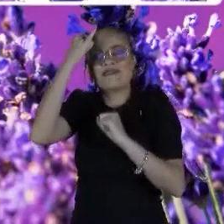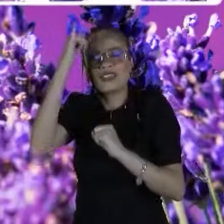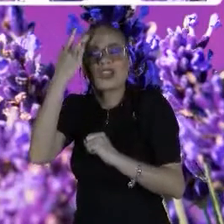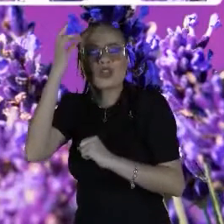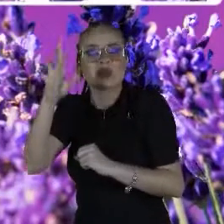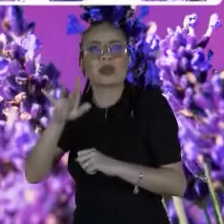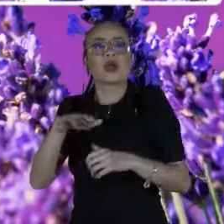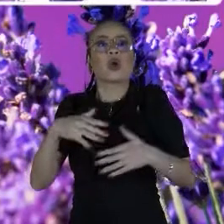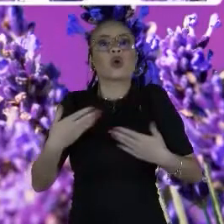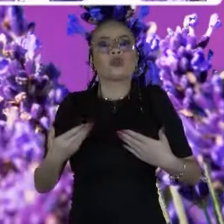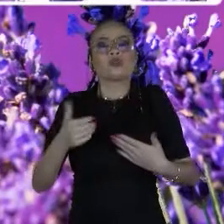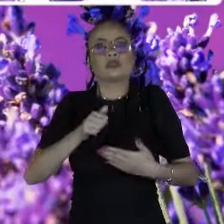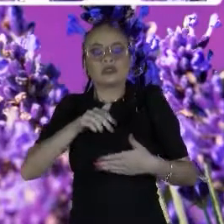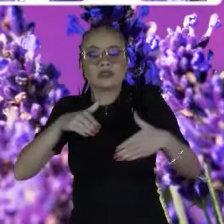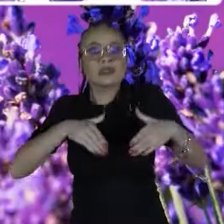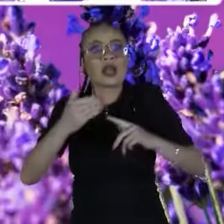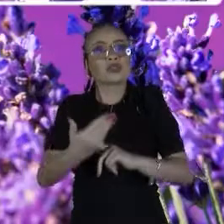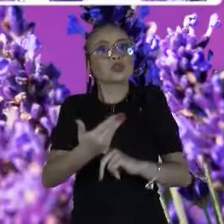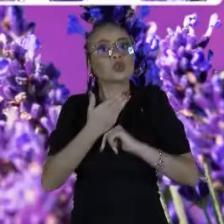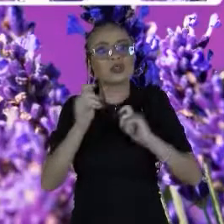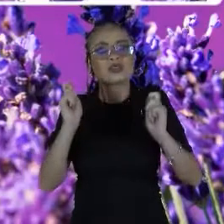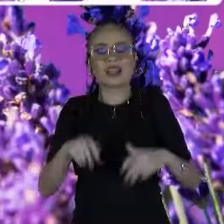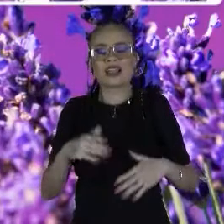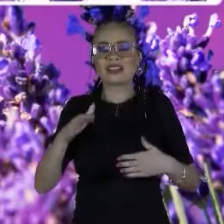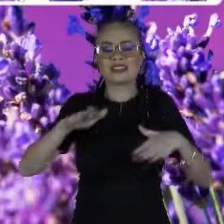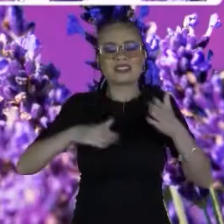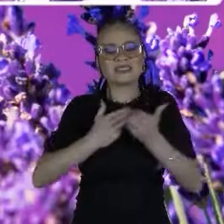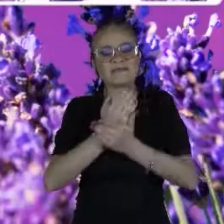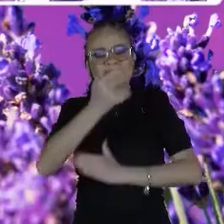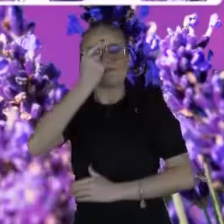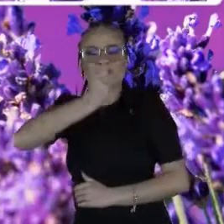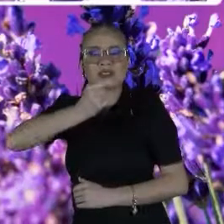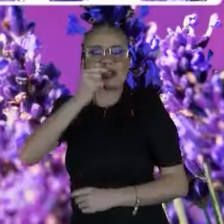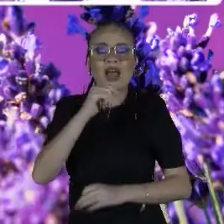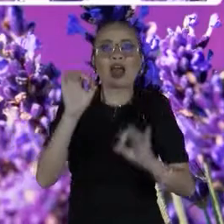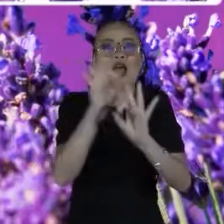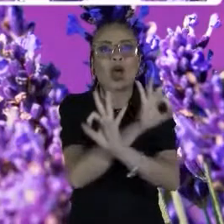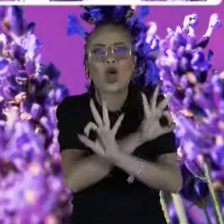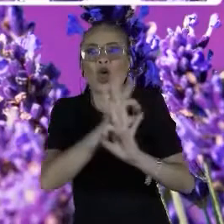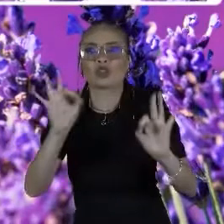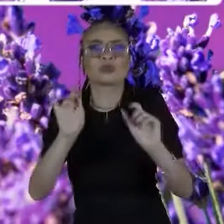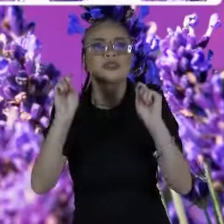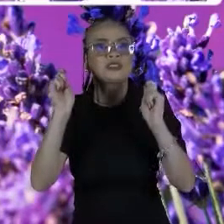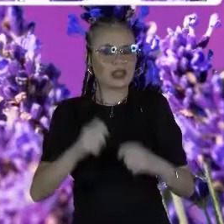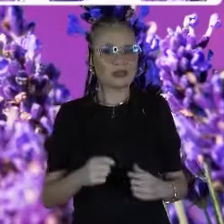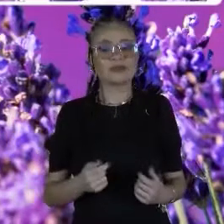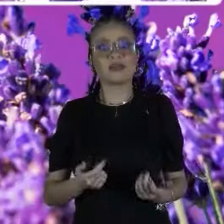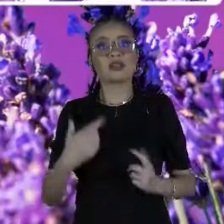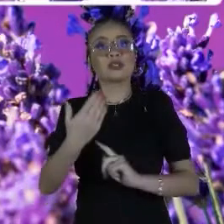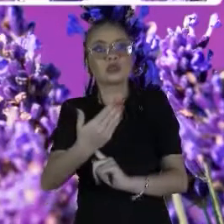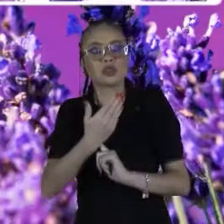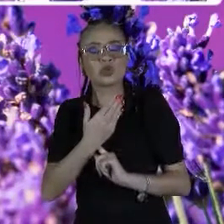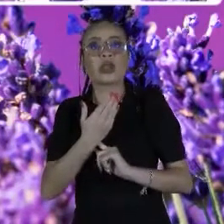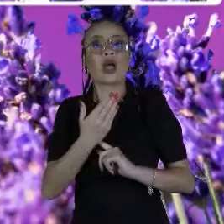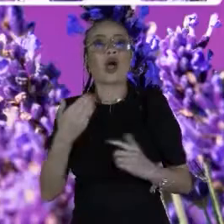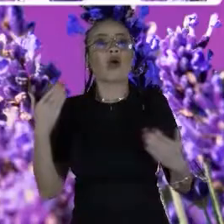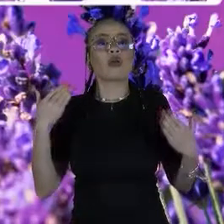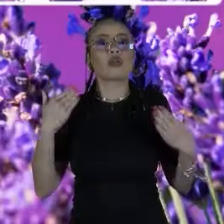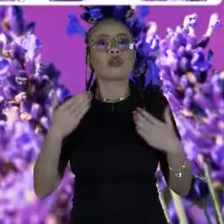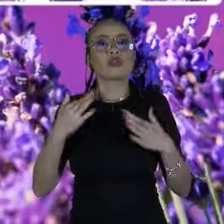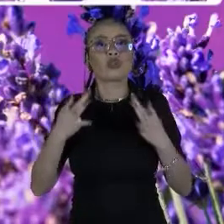respiratórias às vezes você quer limpar ali né o nariz então é excelente uso eu uso muito ele para dores